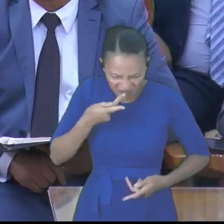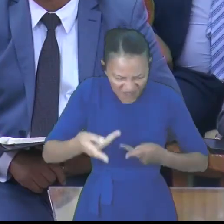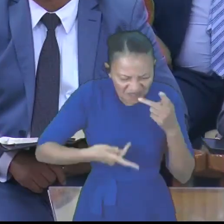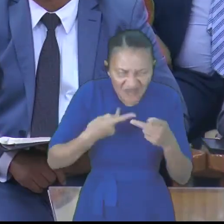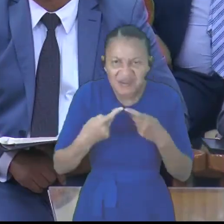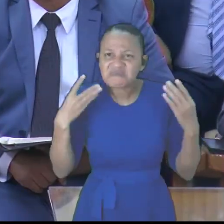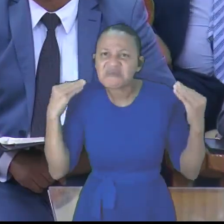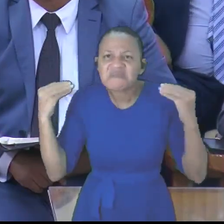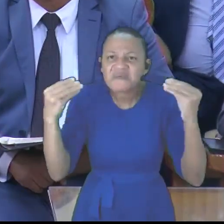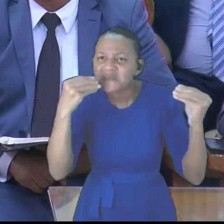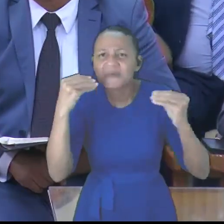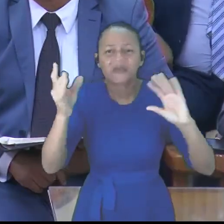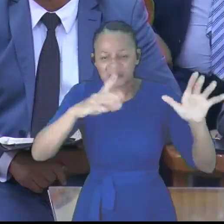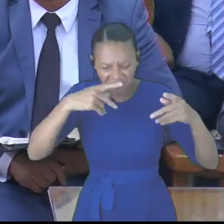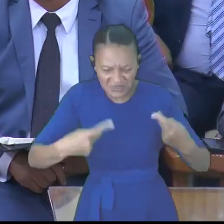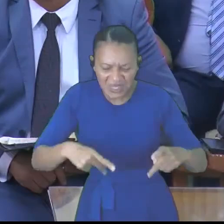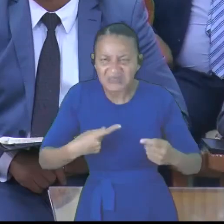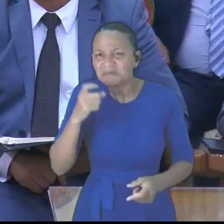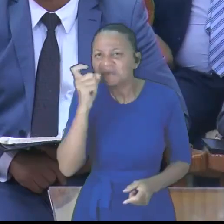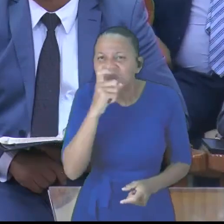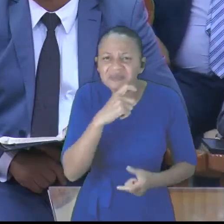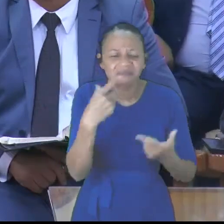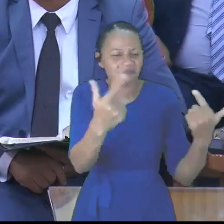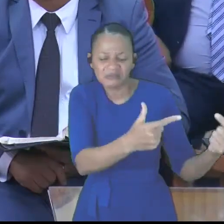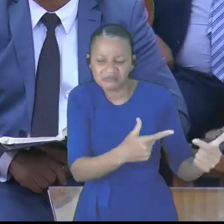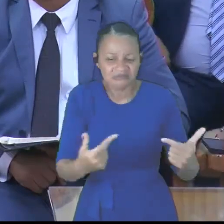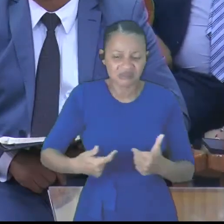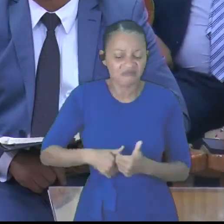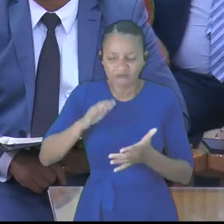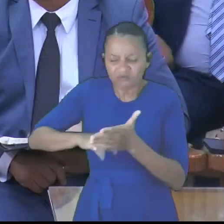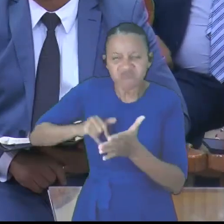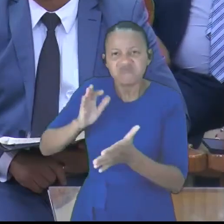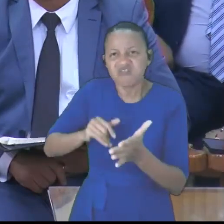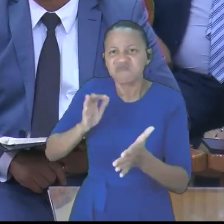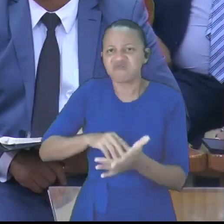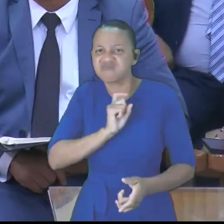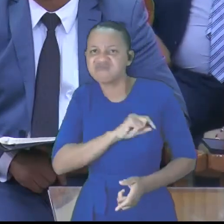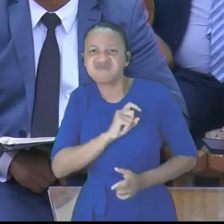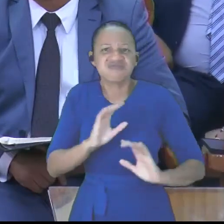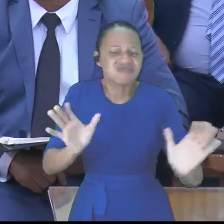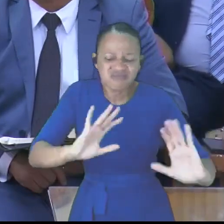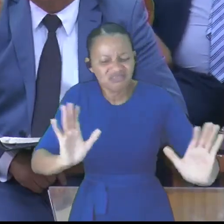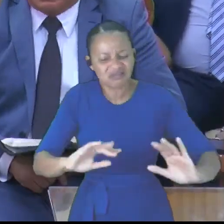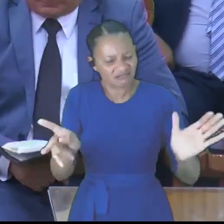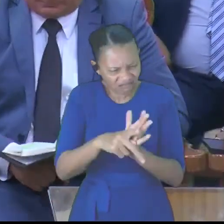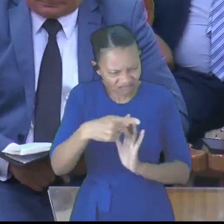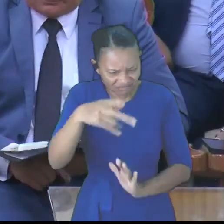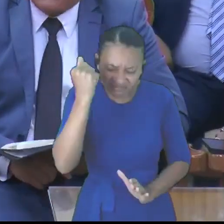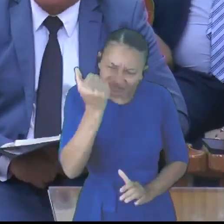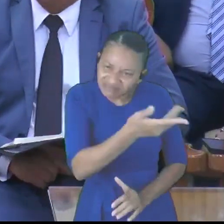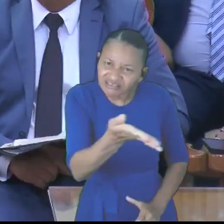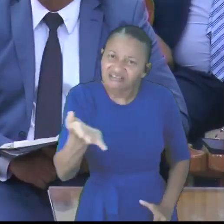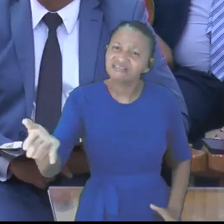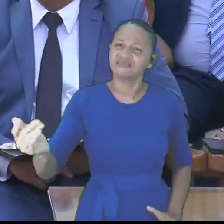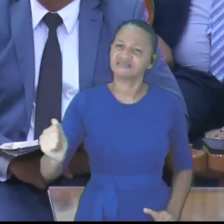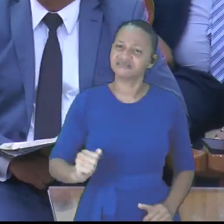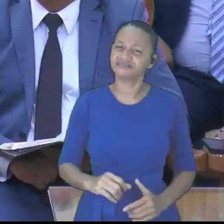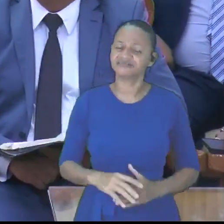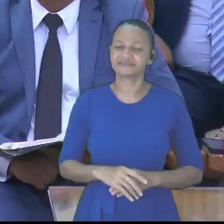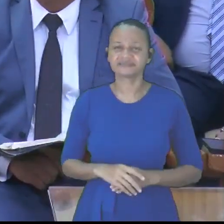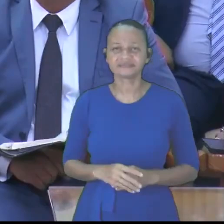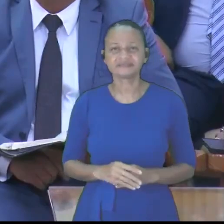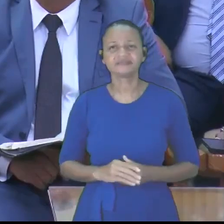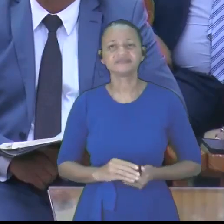de conversinha, não. Aqui não tem mentira, aqui não tem subterfúgio. Vocês mesmos sabem.